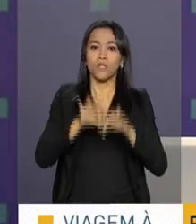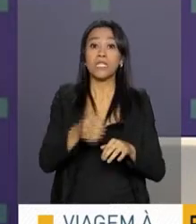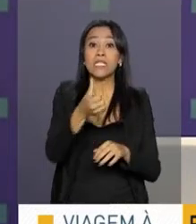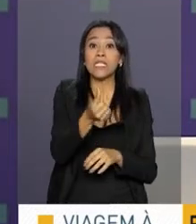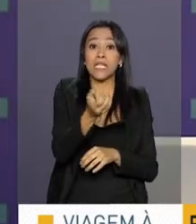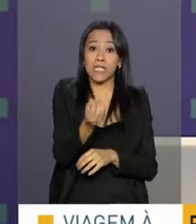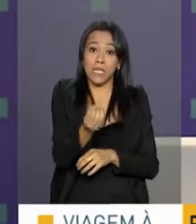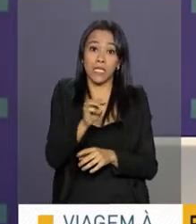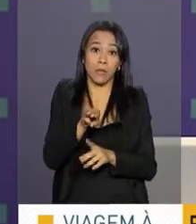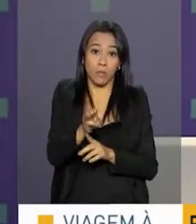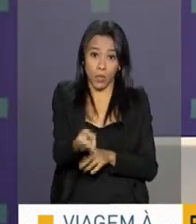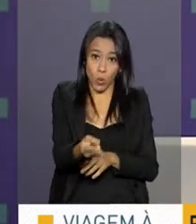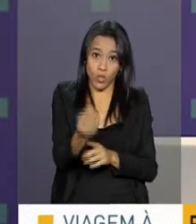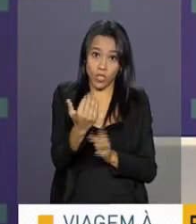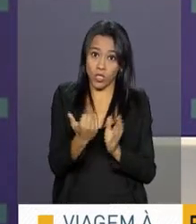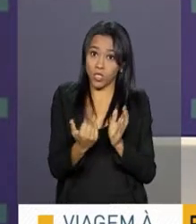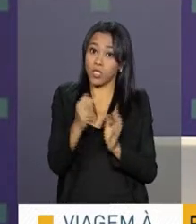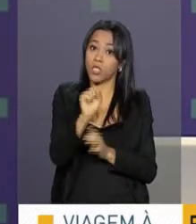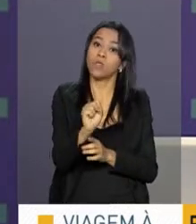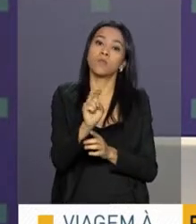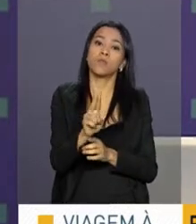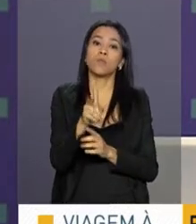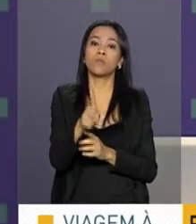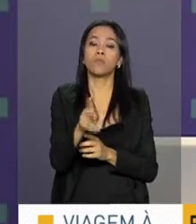bilhões de superávit.